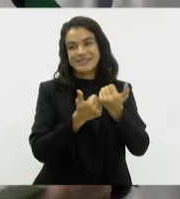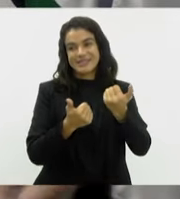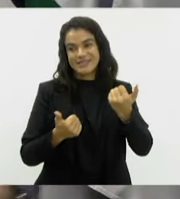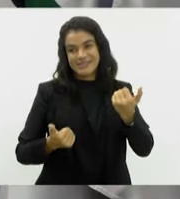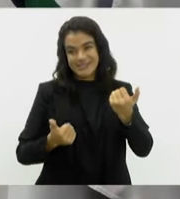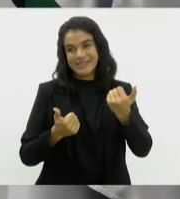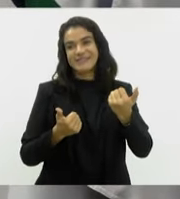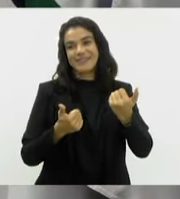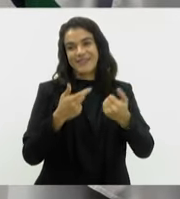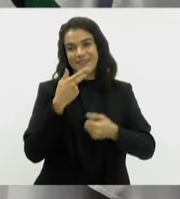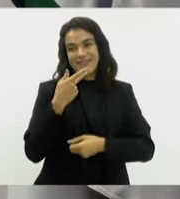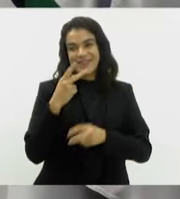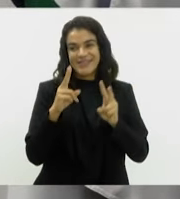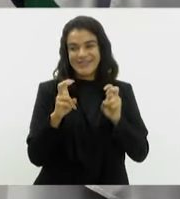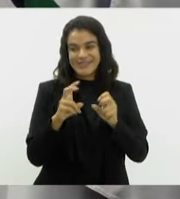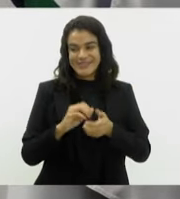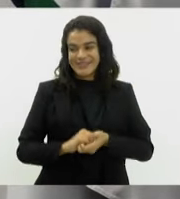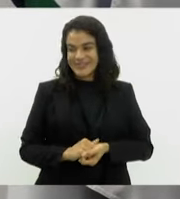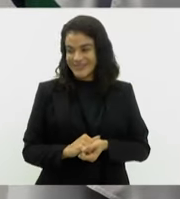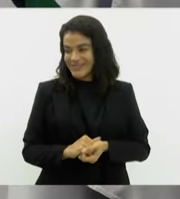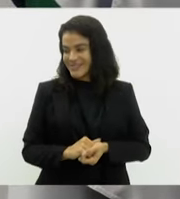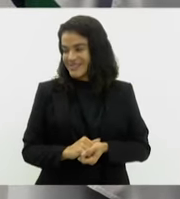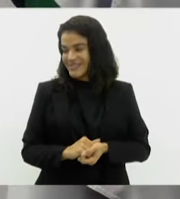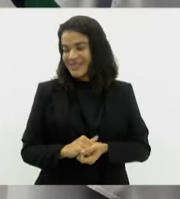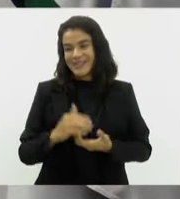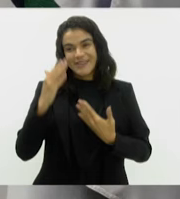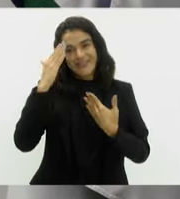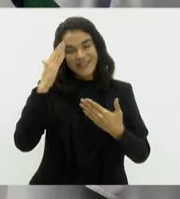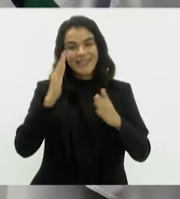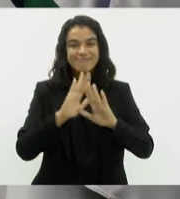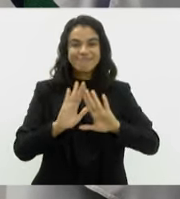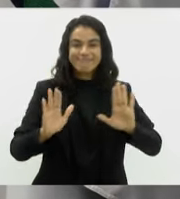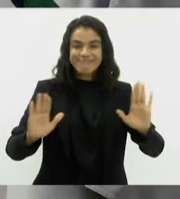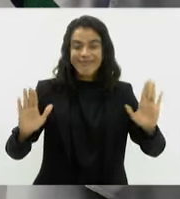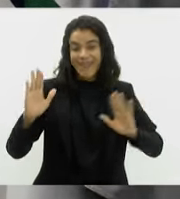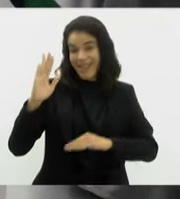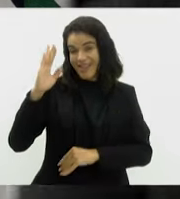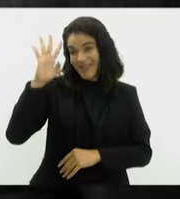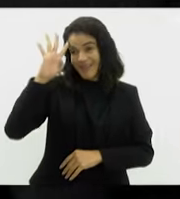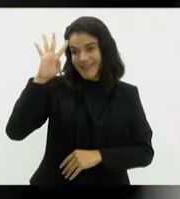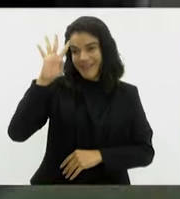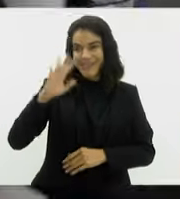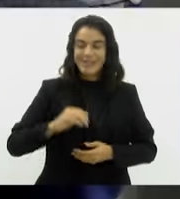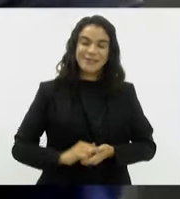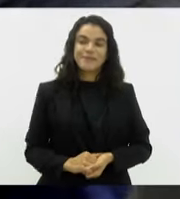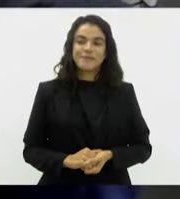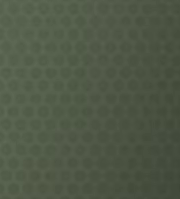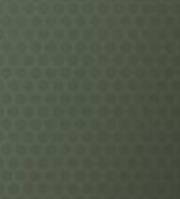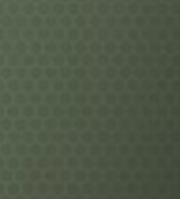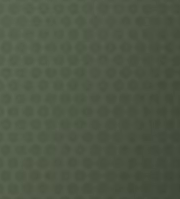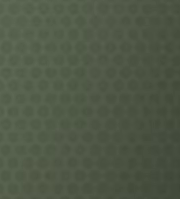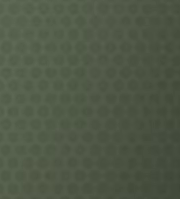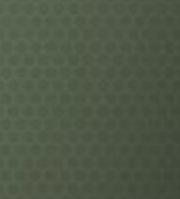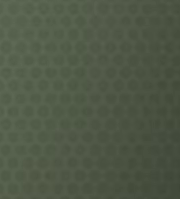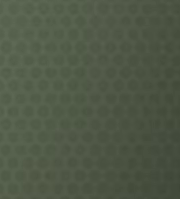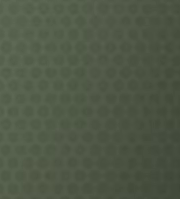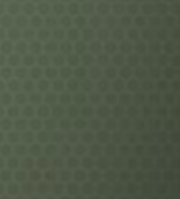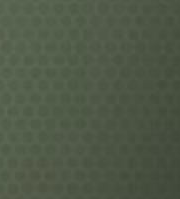que trata do mesmo assunto. Muito obrigado, deputado Carlos Mink. Fiquem com Deus. Até a quarta-feira que vem.